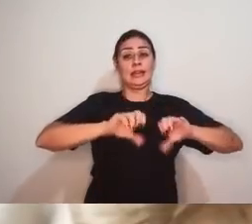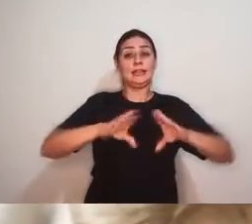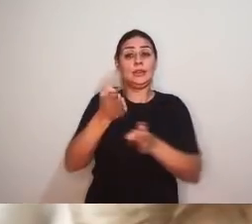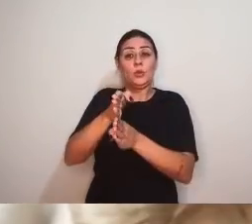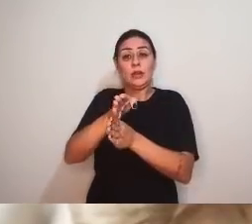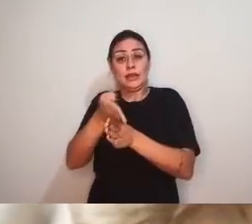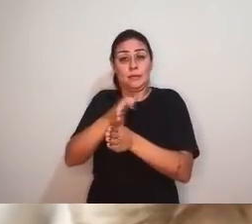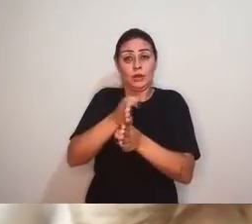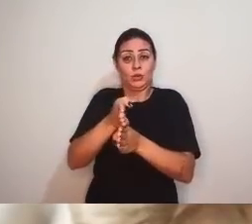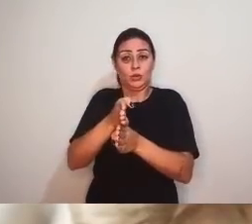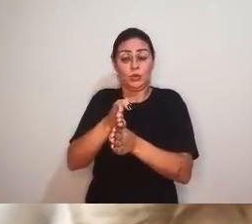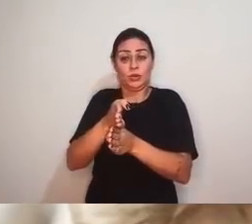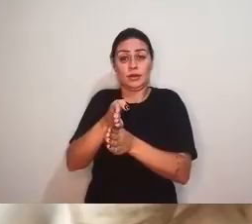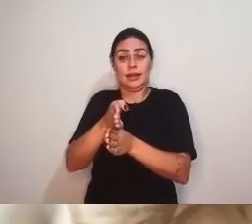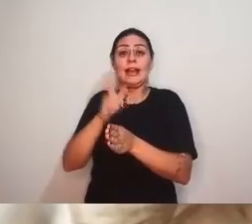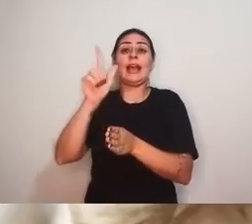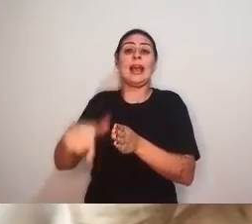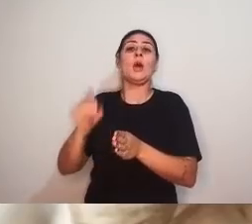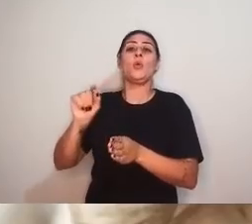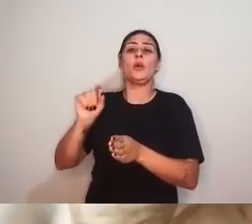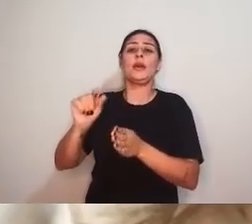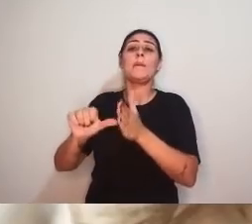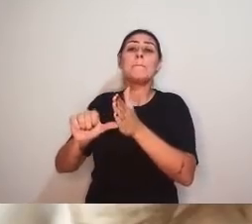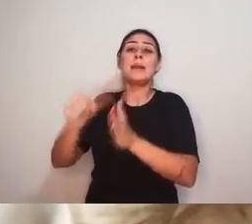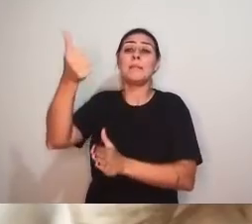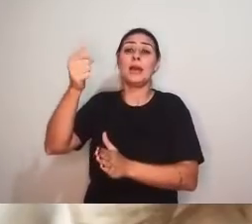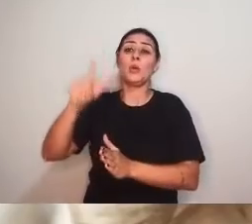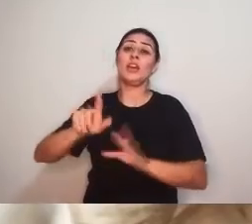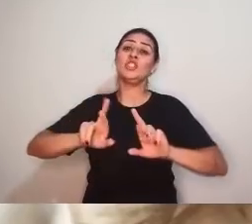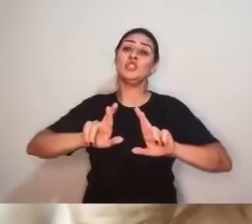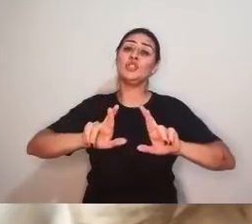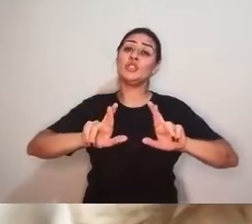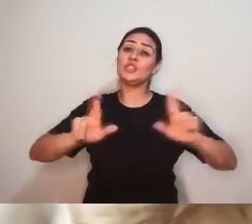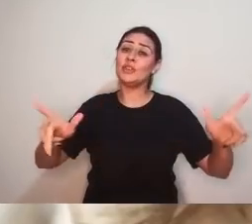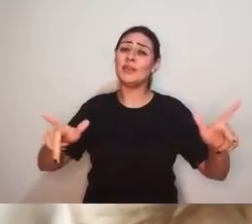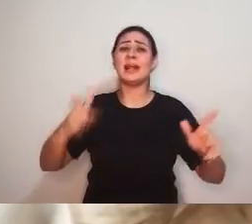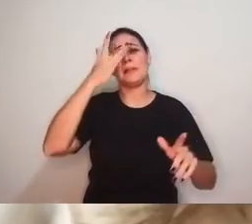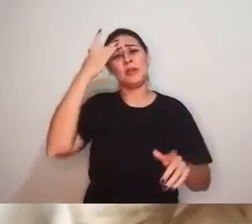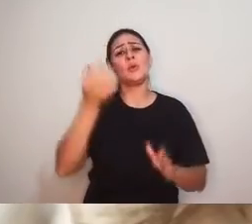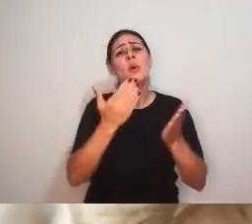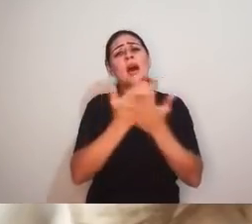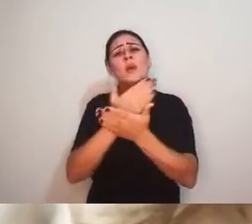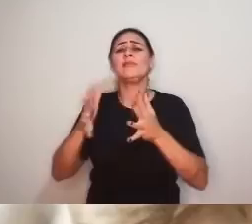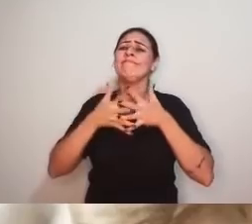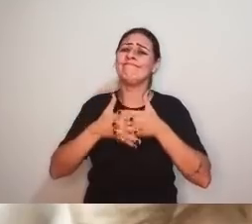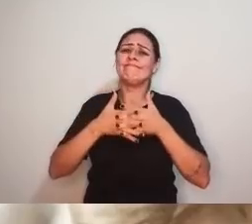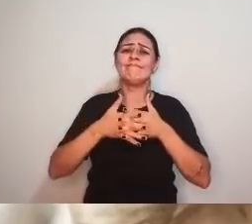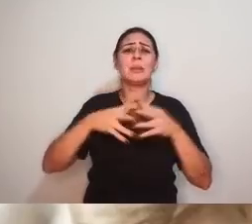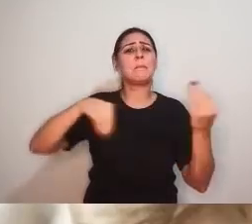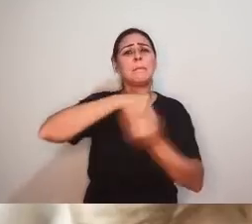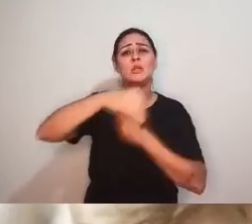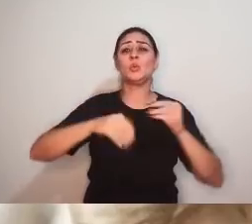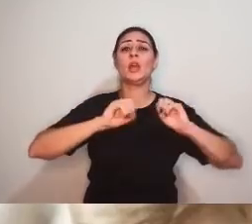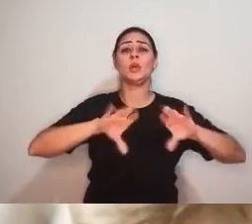o ensino híbrido, do ponto de vista do conceito, ele, antes de qualquer coisa, ele é diferente daquela tendência entendida